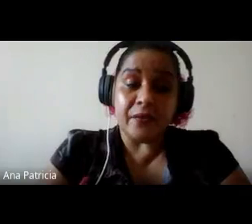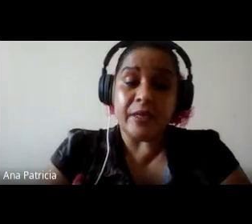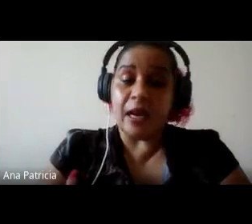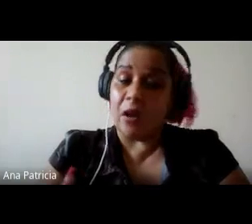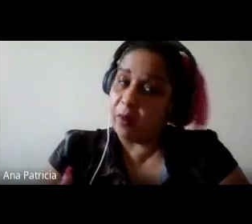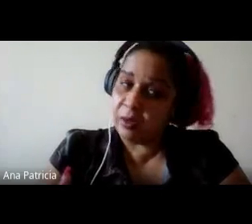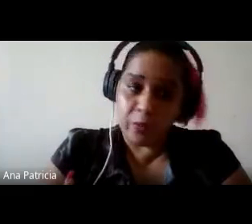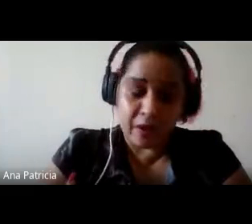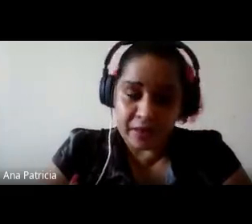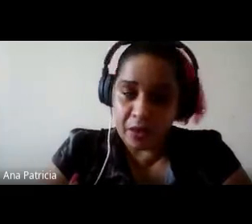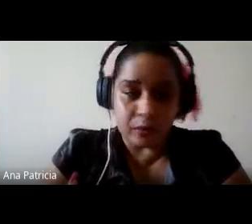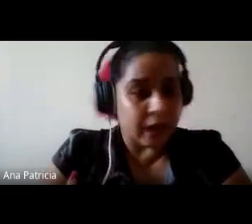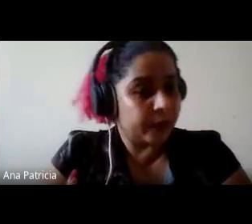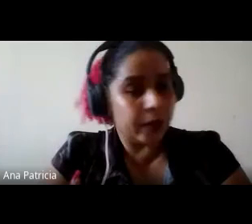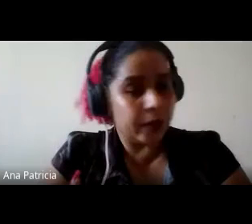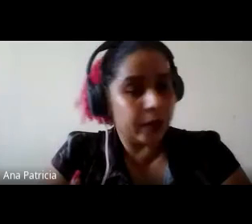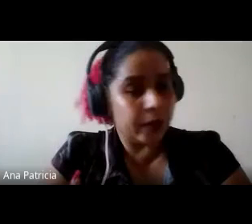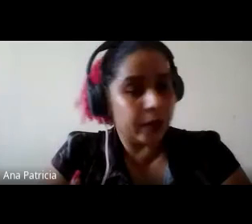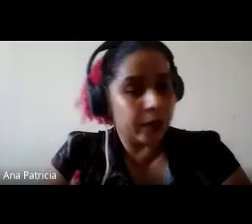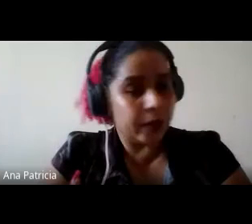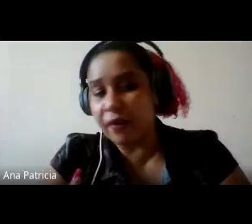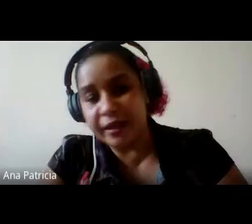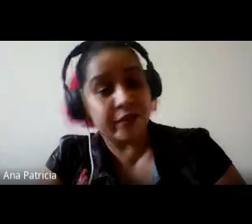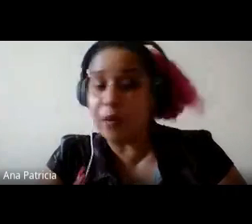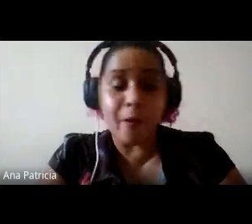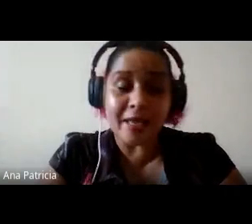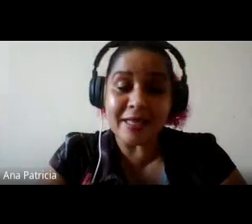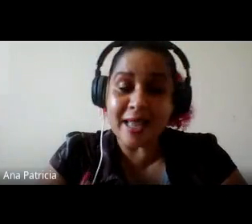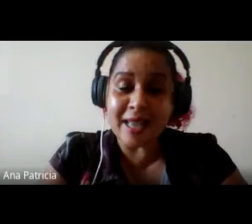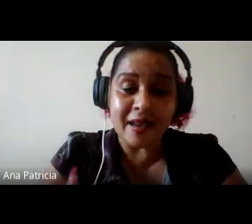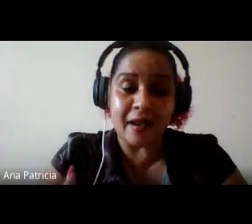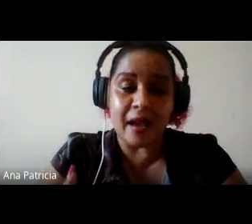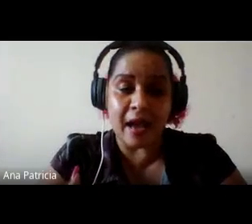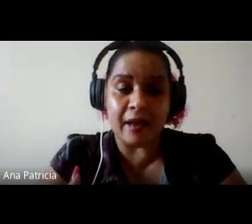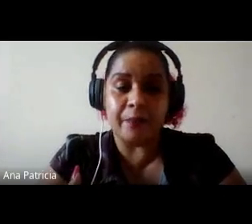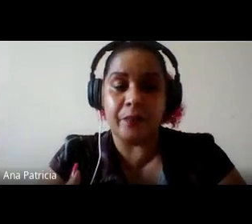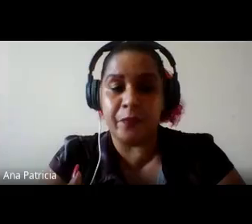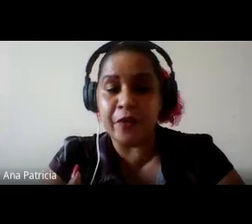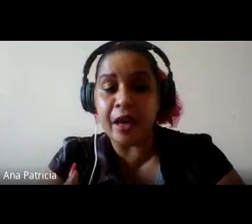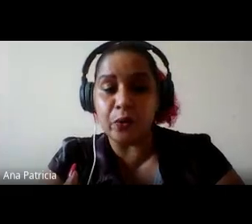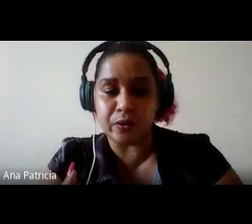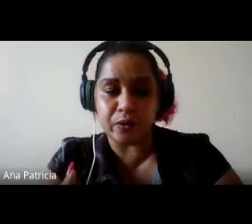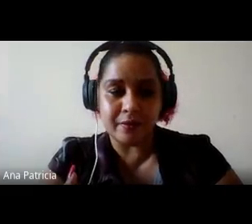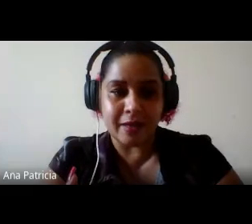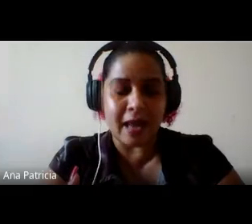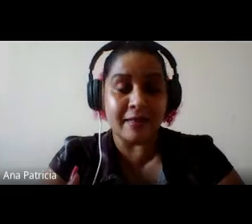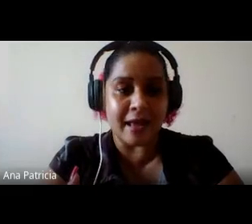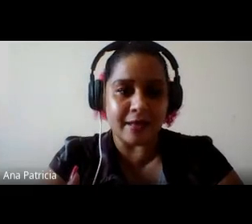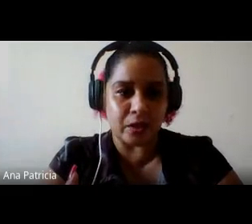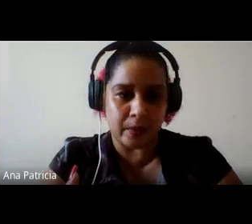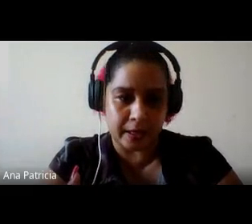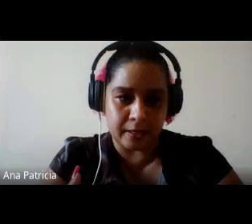Mas você nunca vai ter contato e nunca vai conhecer se você não começar a vê-los, a